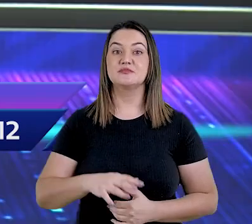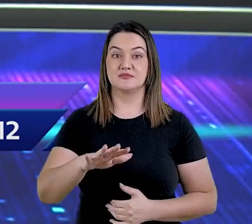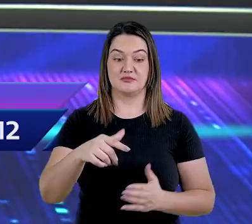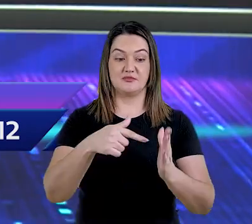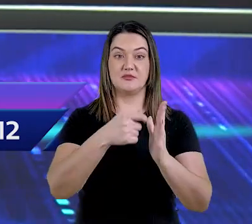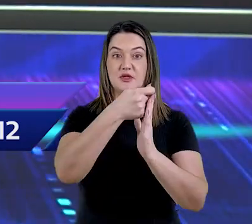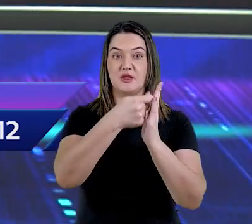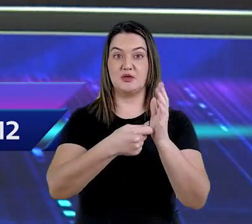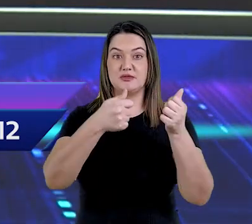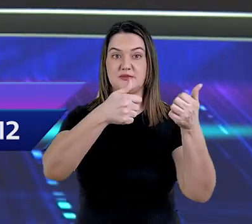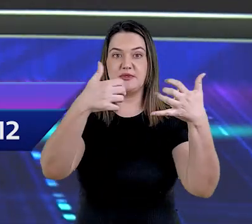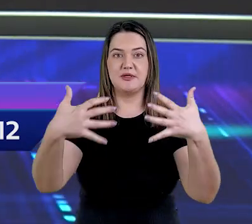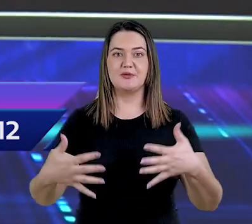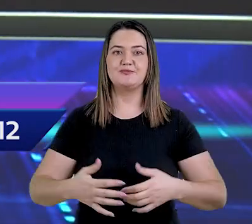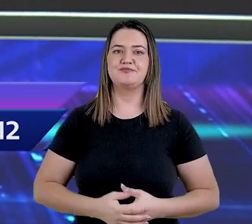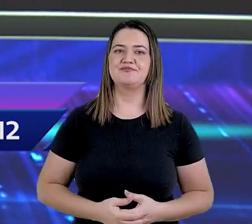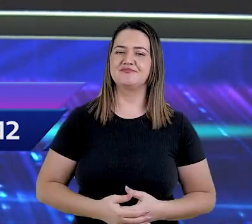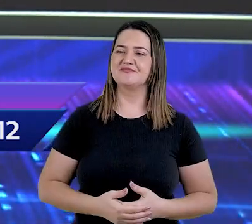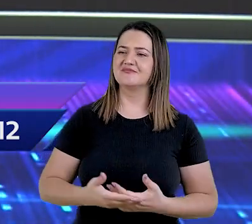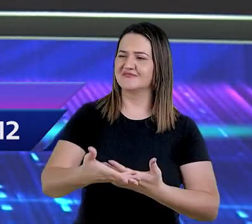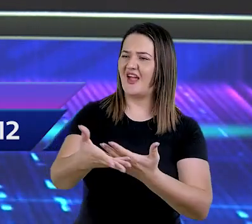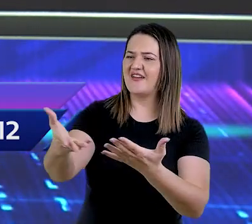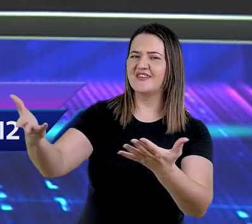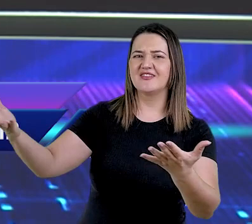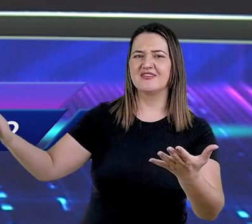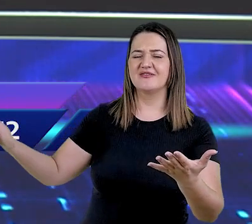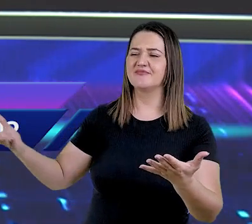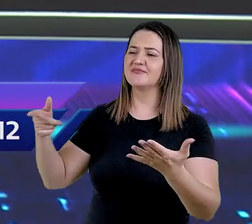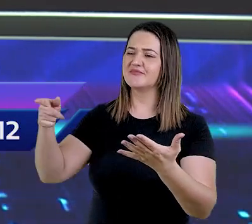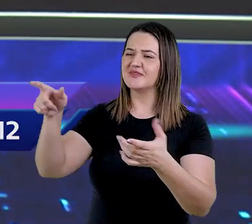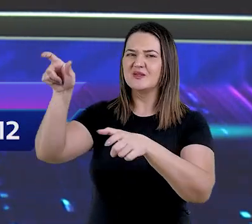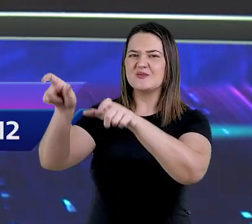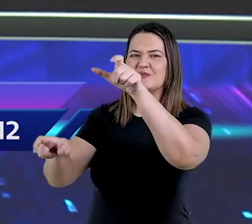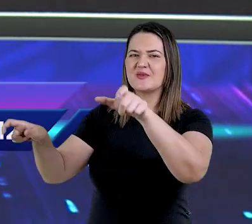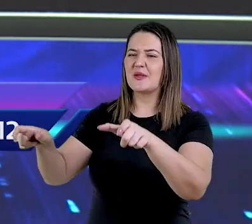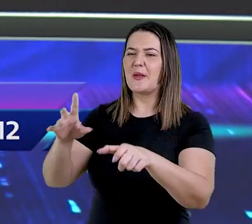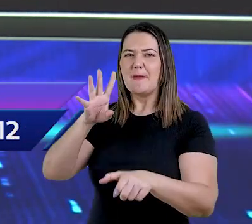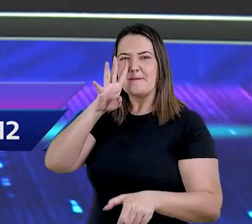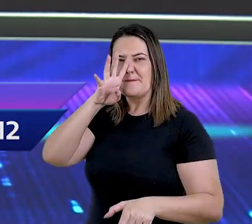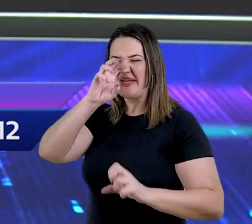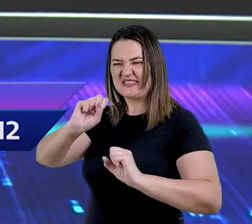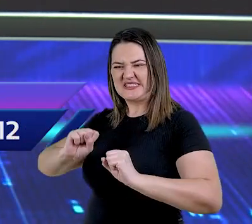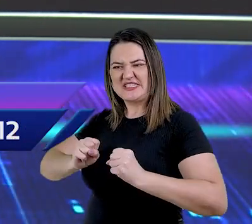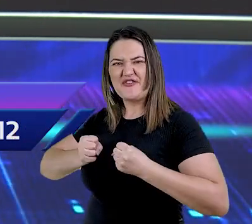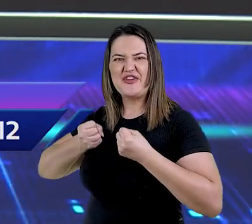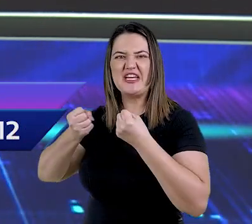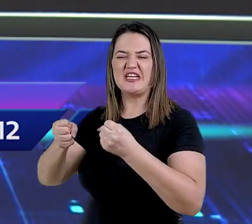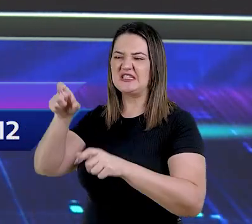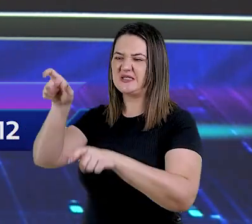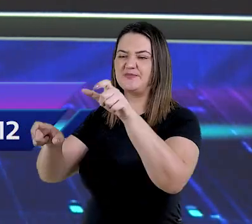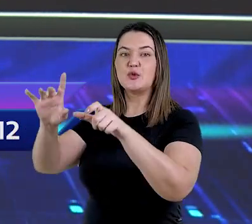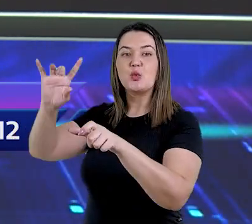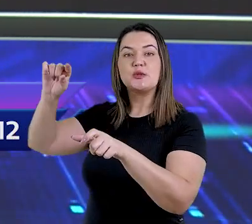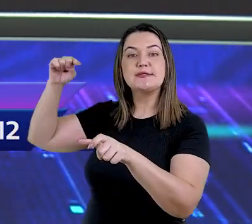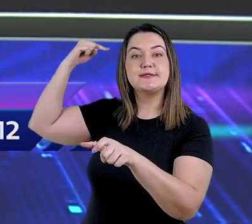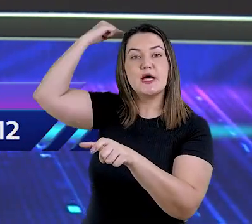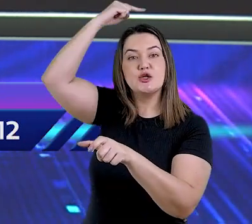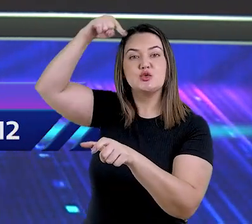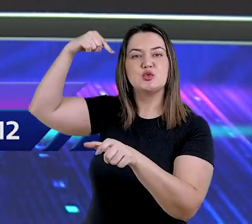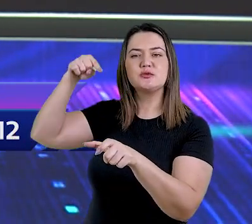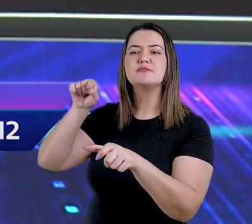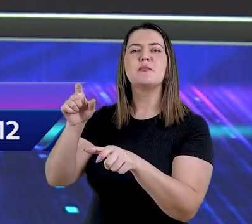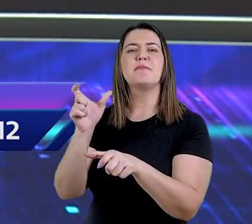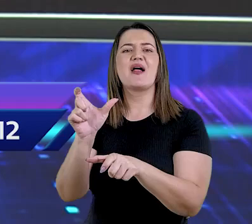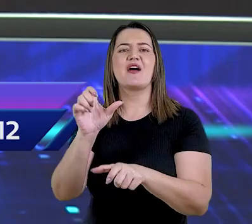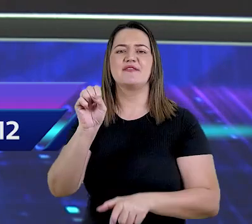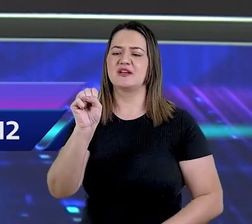Aqui está a perseverança dos santos. Santos são os separados por Deus. Santos são